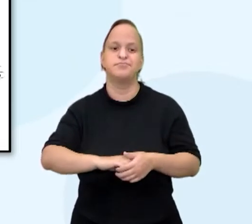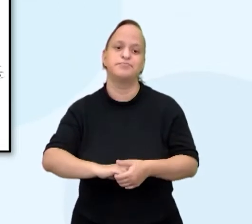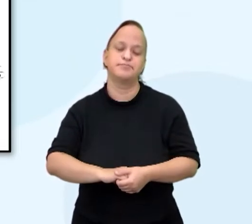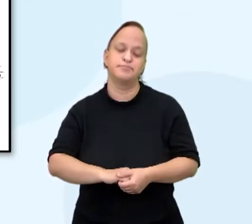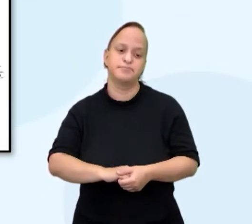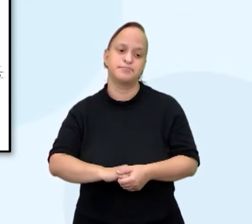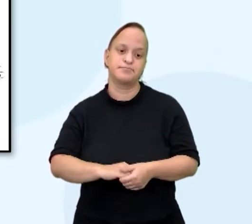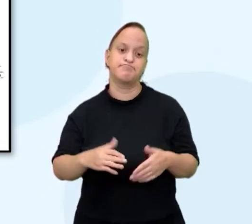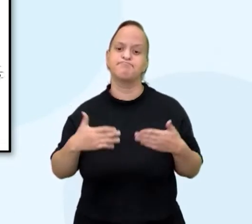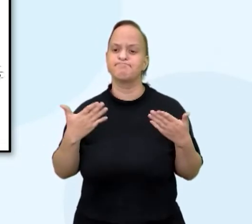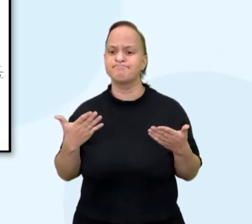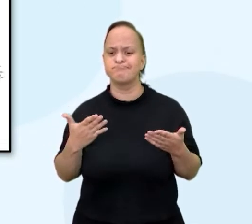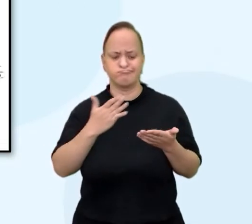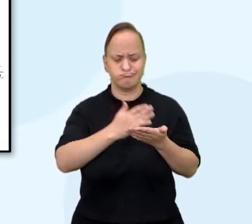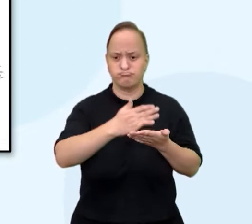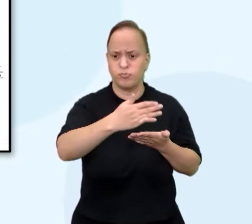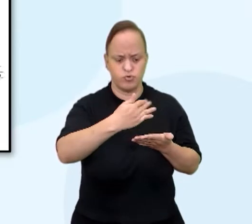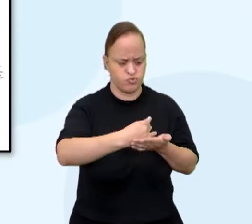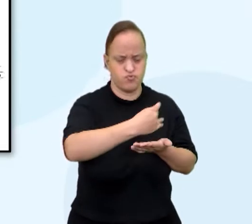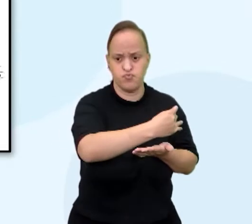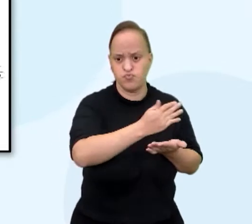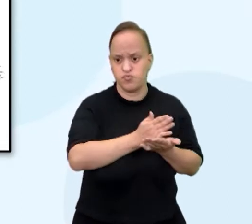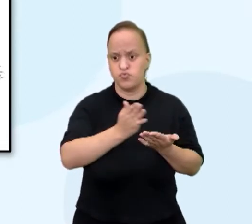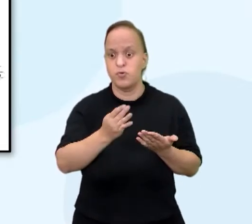Bem, como é que foi essa divisão? Essa divisão